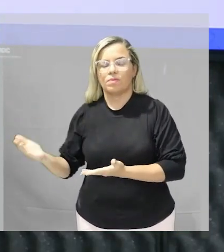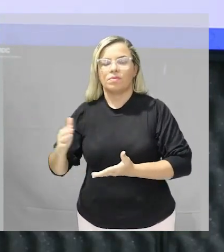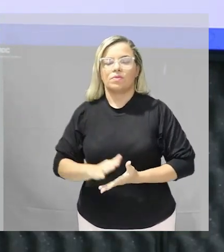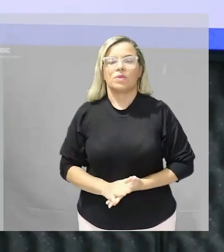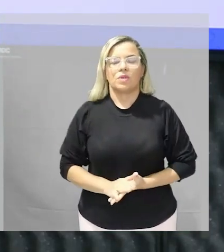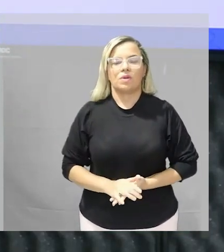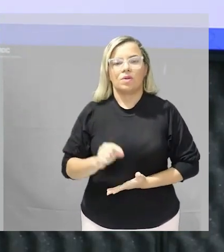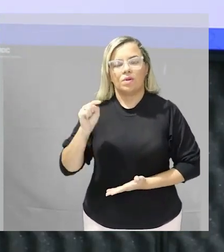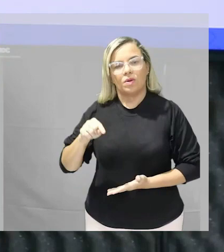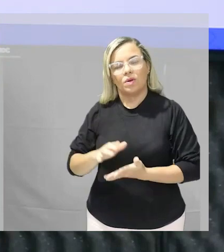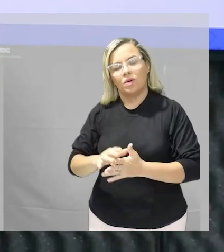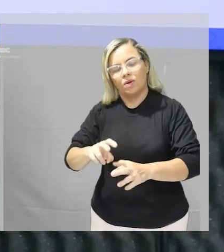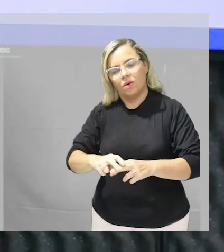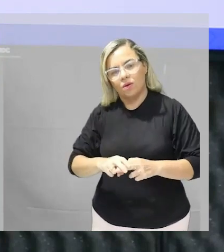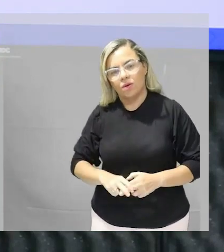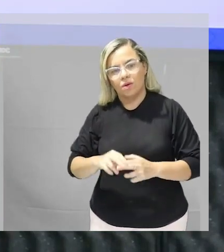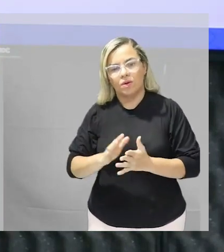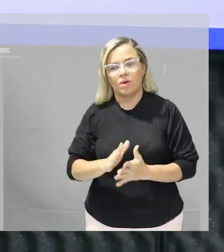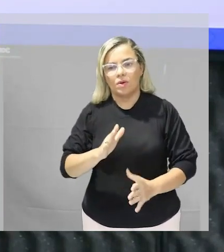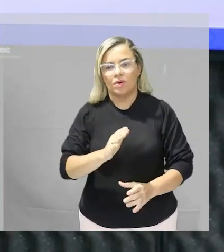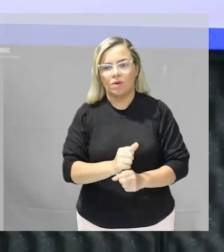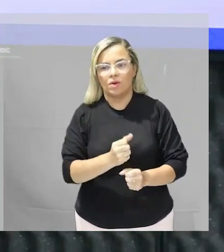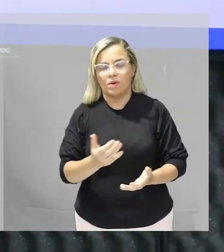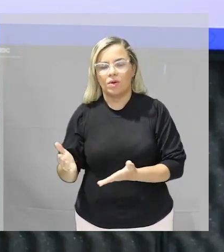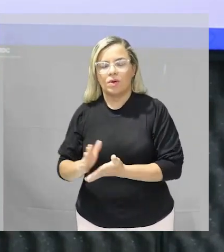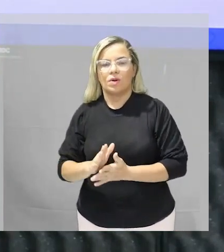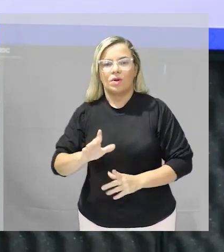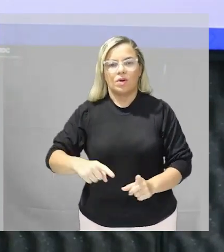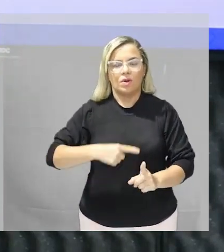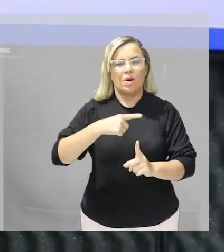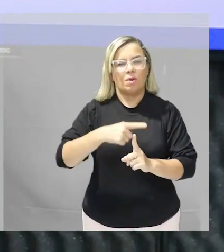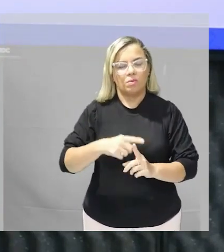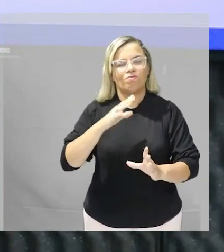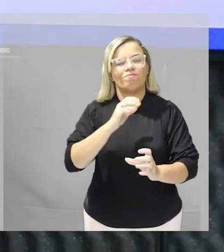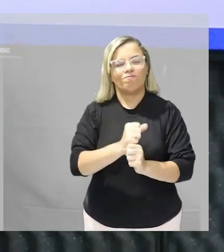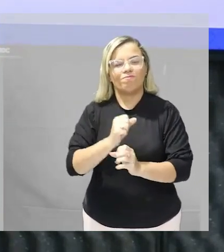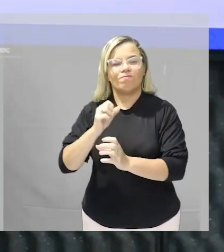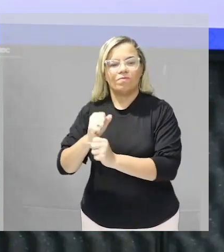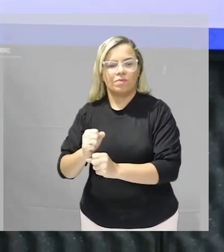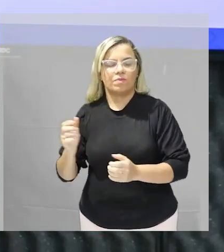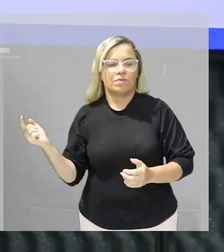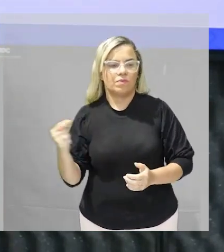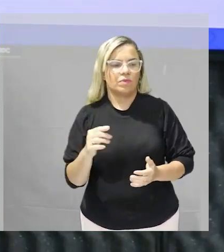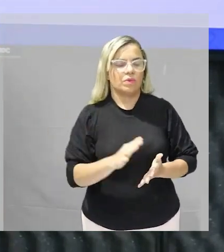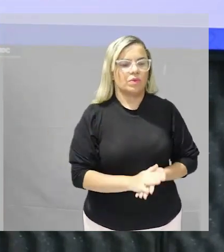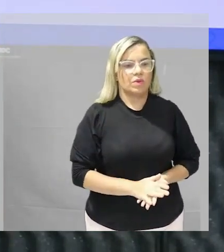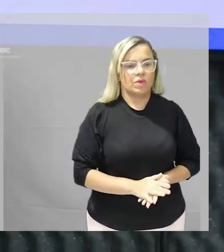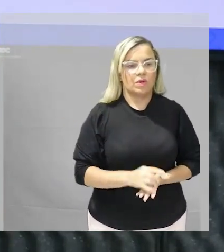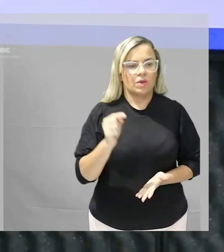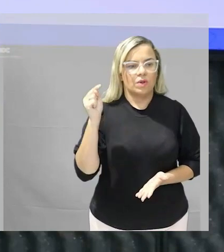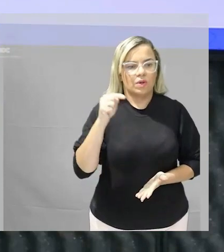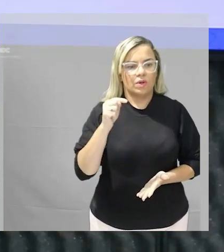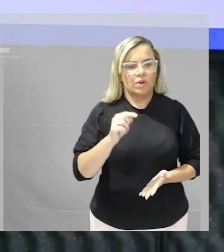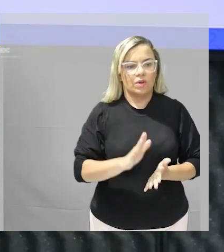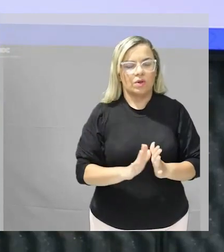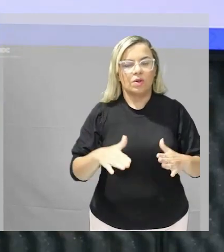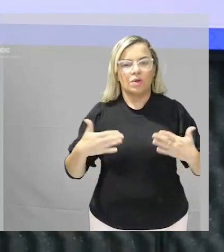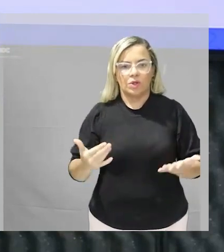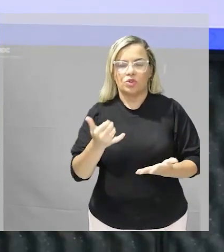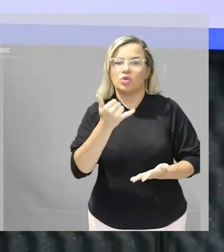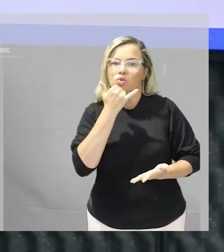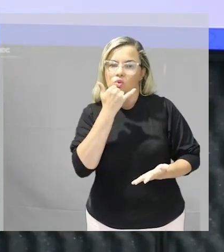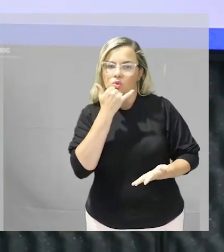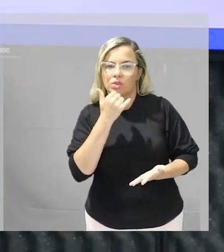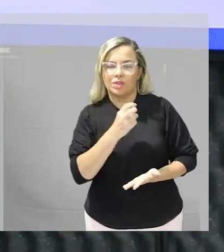nós precisamos calcular porque ele entra lá numa somatória lembra disso Olha só - 2 quem é três